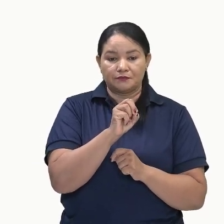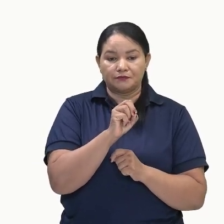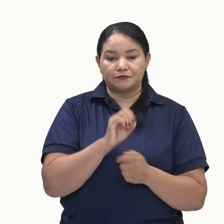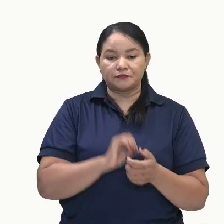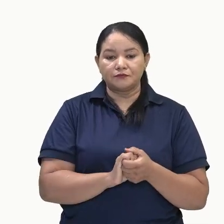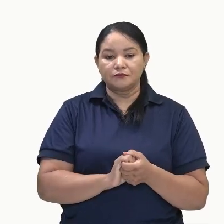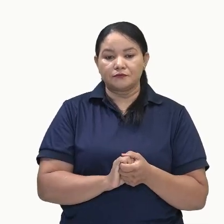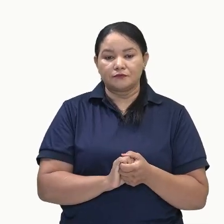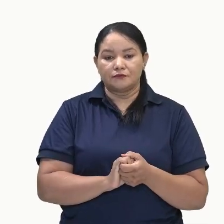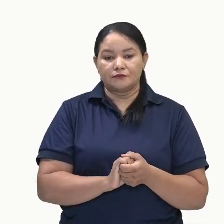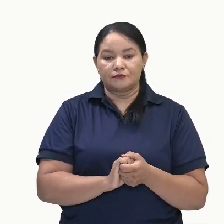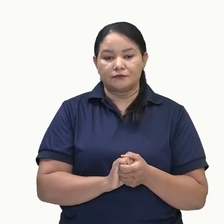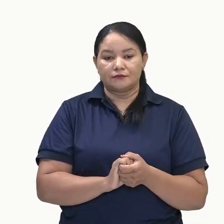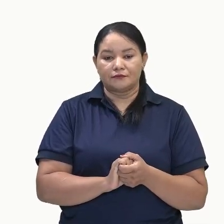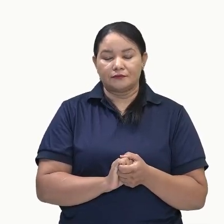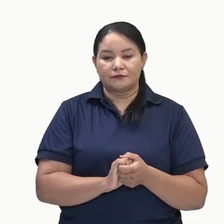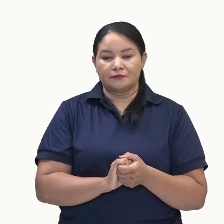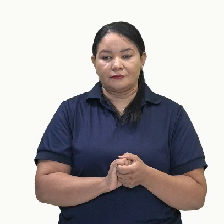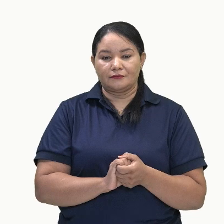25%, perdão,